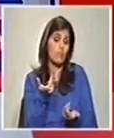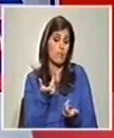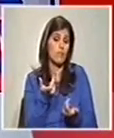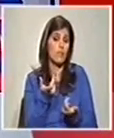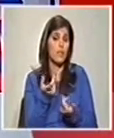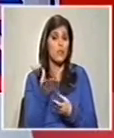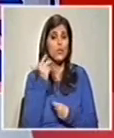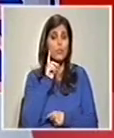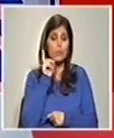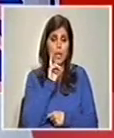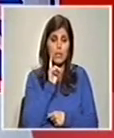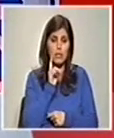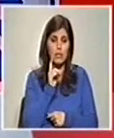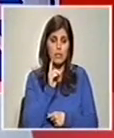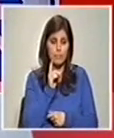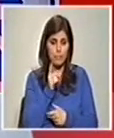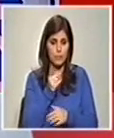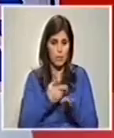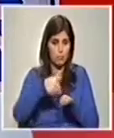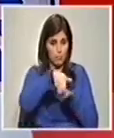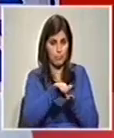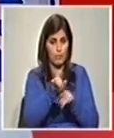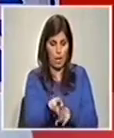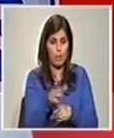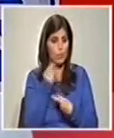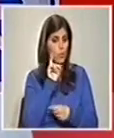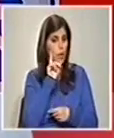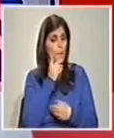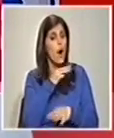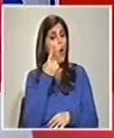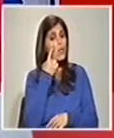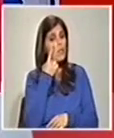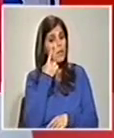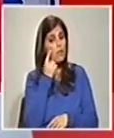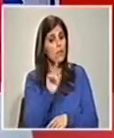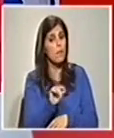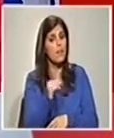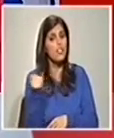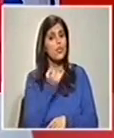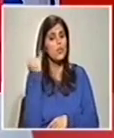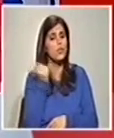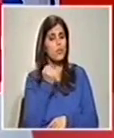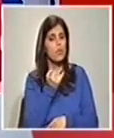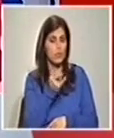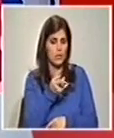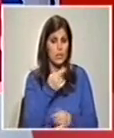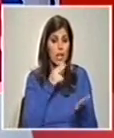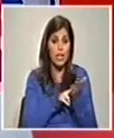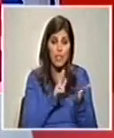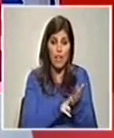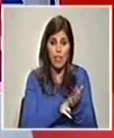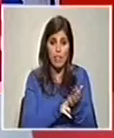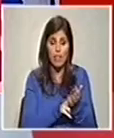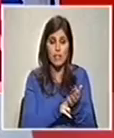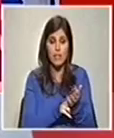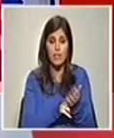muito importante aqui. É fundamental. Provavelmente para dar um passo à frente. Mas também há um conhecimento das instituições tradicionais. Da realidade. Do terreno. Exatamente.